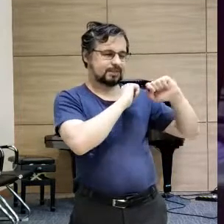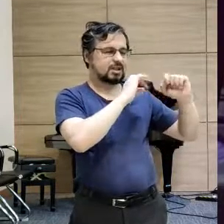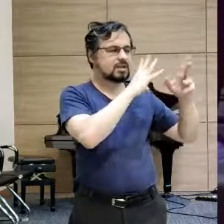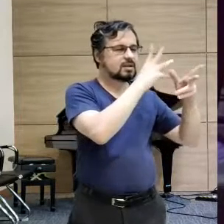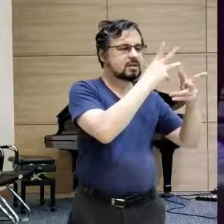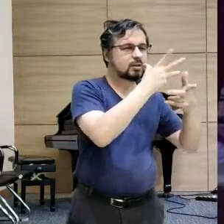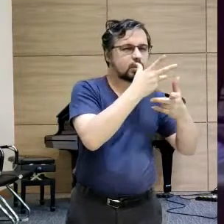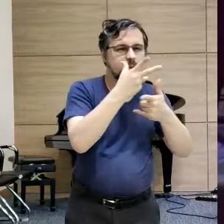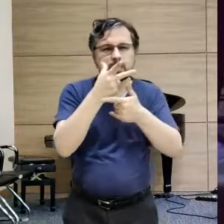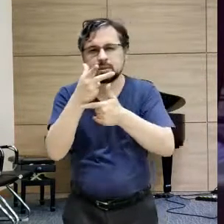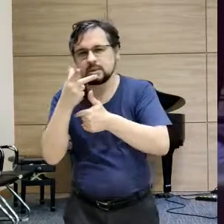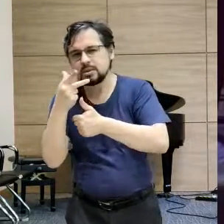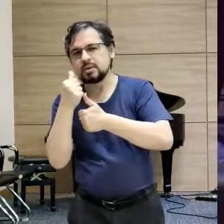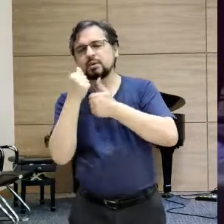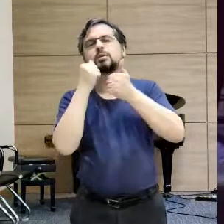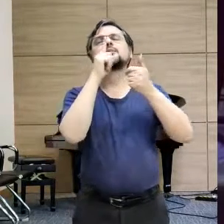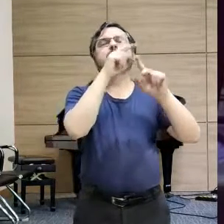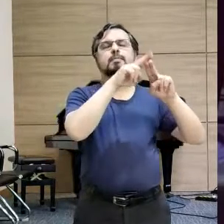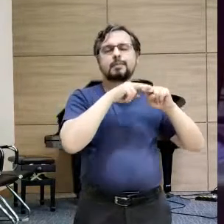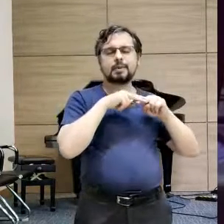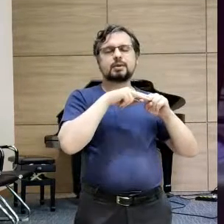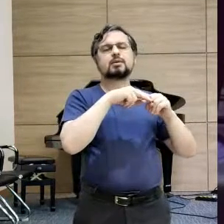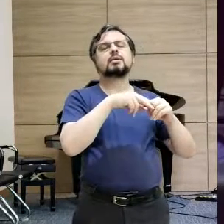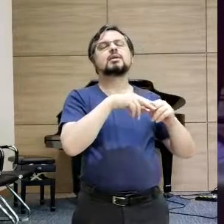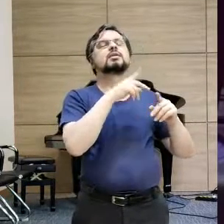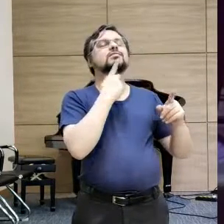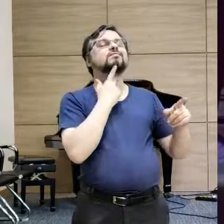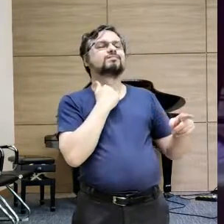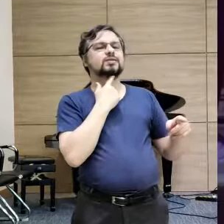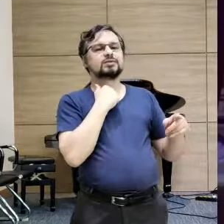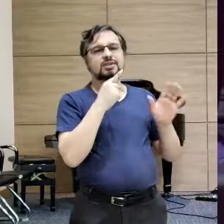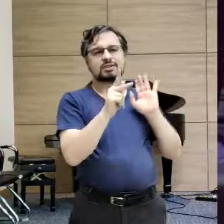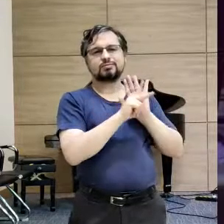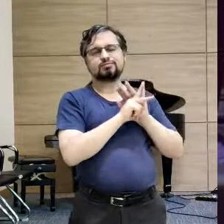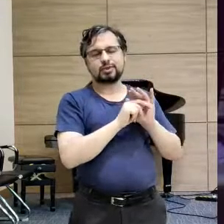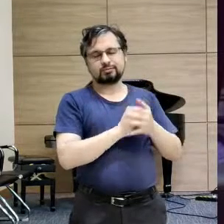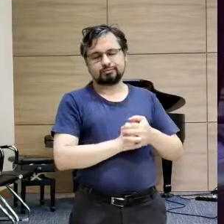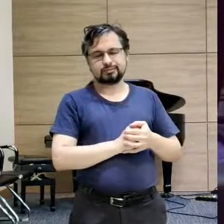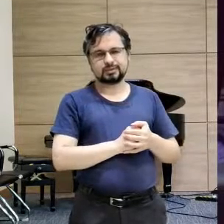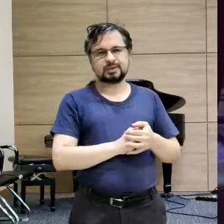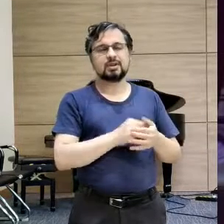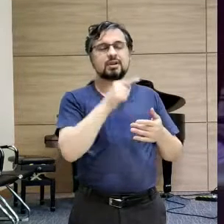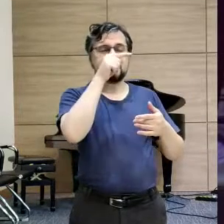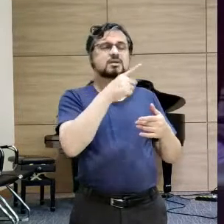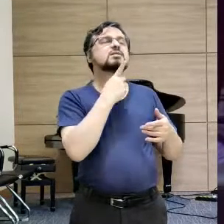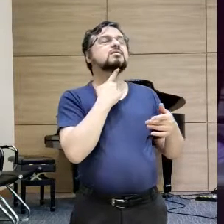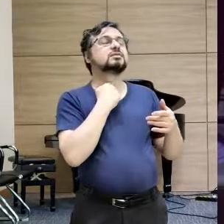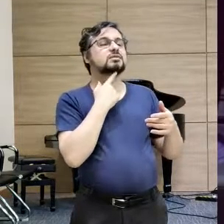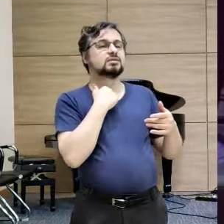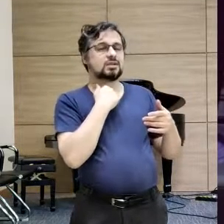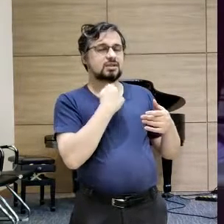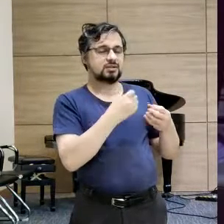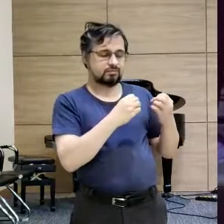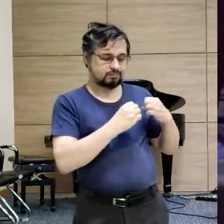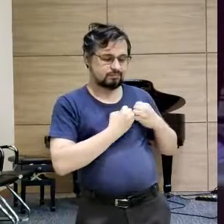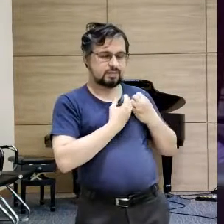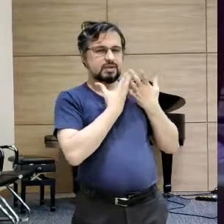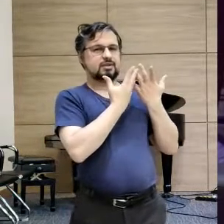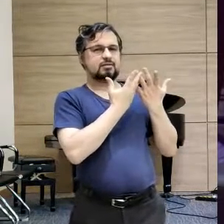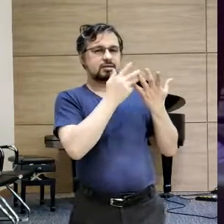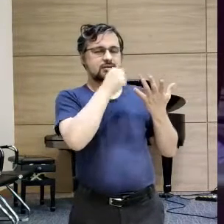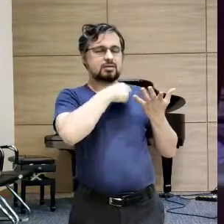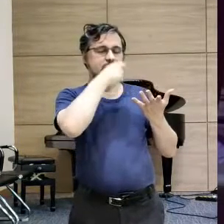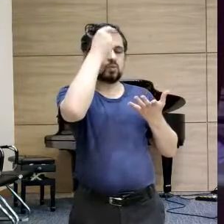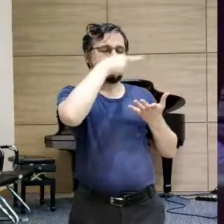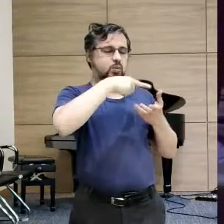Olha para a figura de Davi, ele foi seduzido pelo desejo. Esse desejo concebido dá à